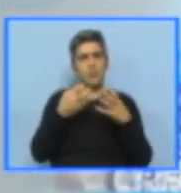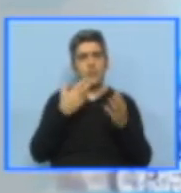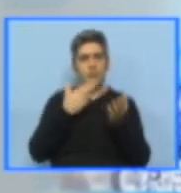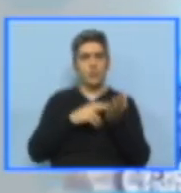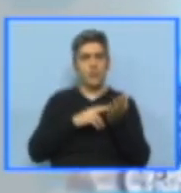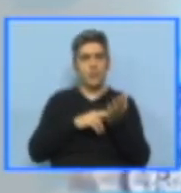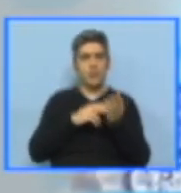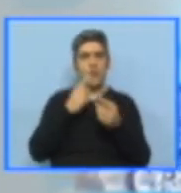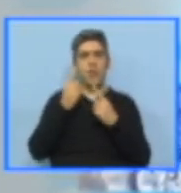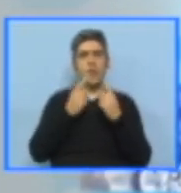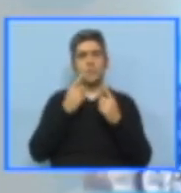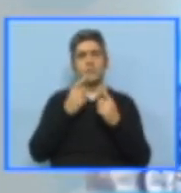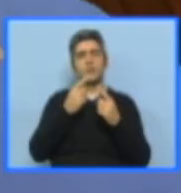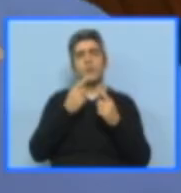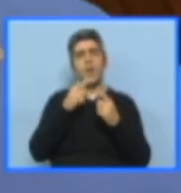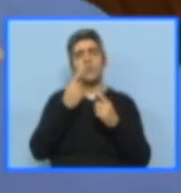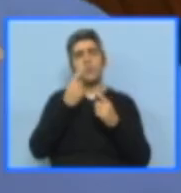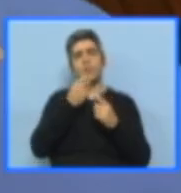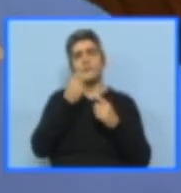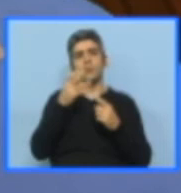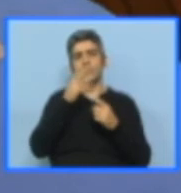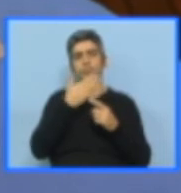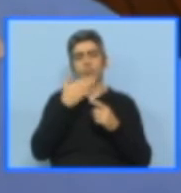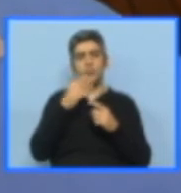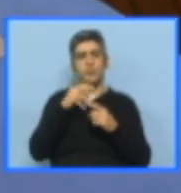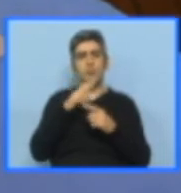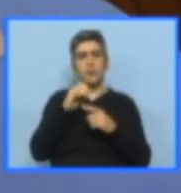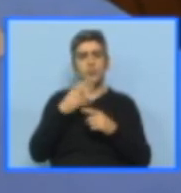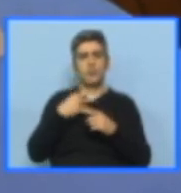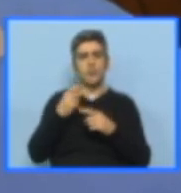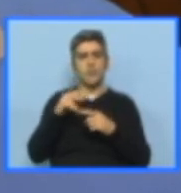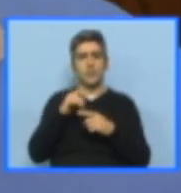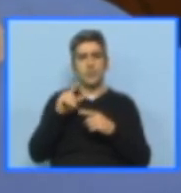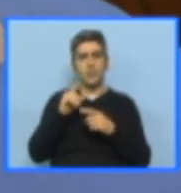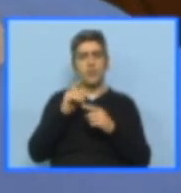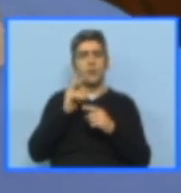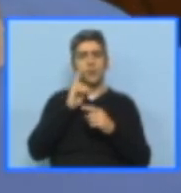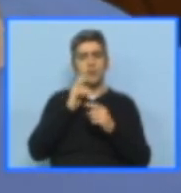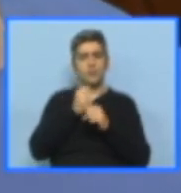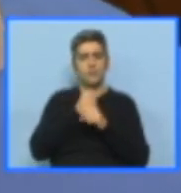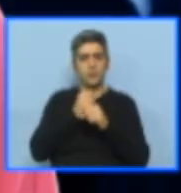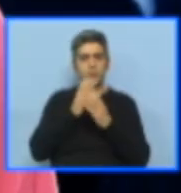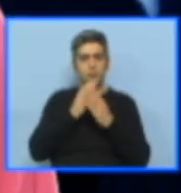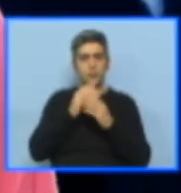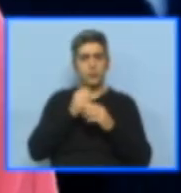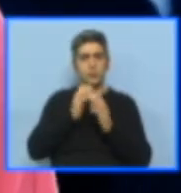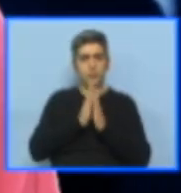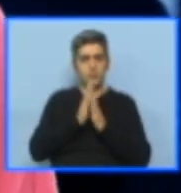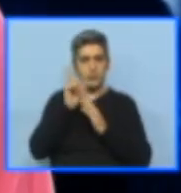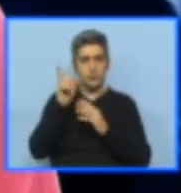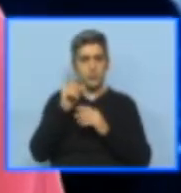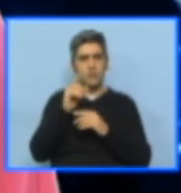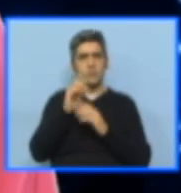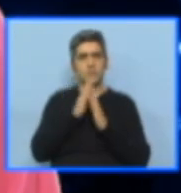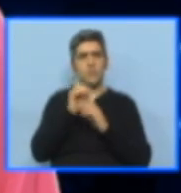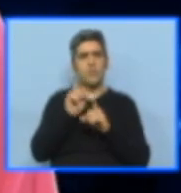verdade. Há uma expressão que eu acho muito bonita, do Marco Daniel, que é o diretor do Serviço de Estudos do Santuário, em que ele diz que o